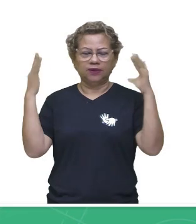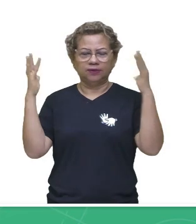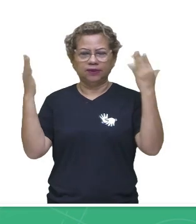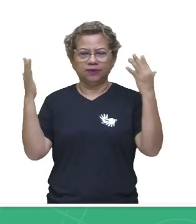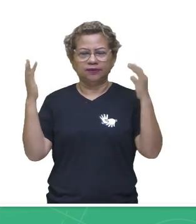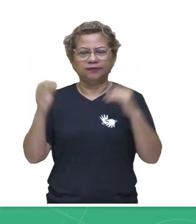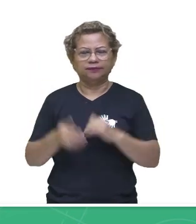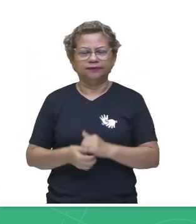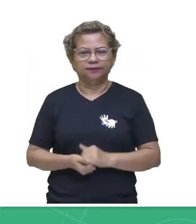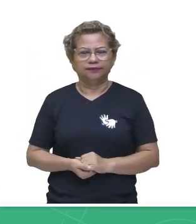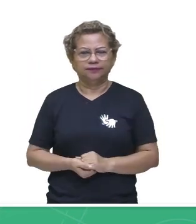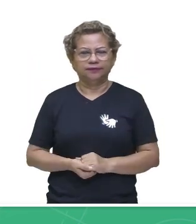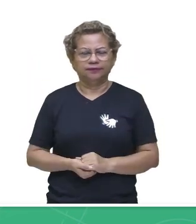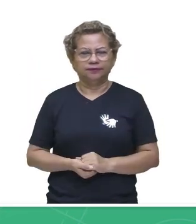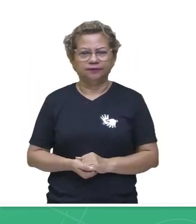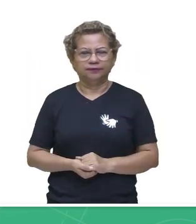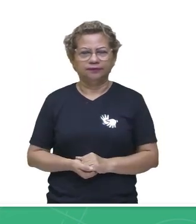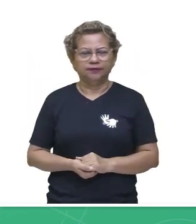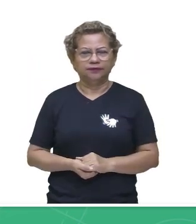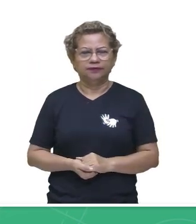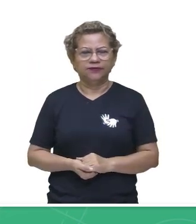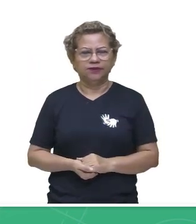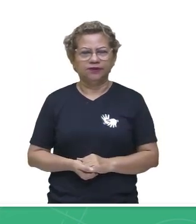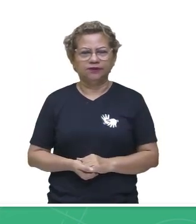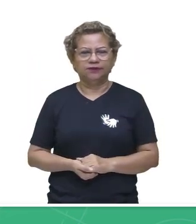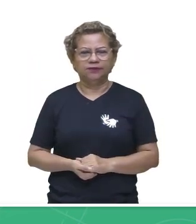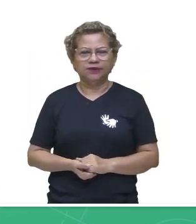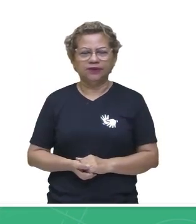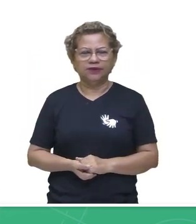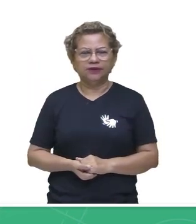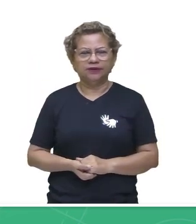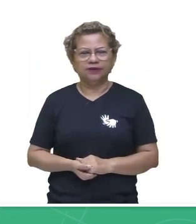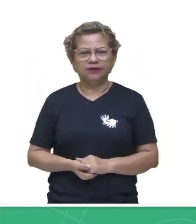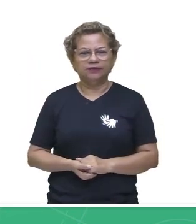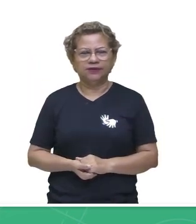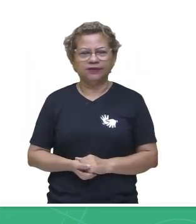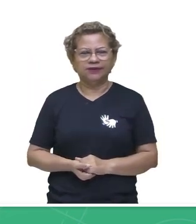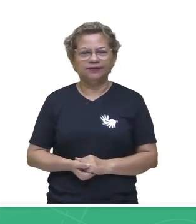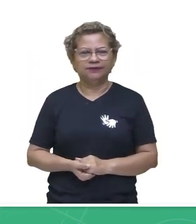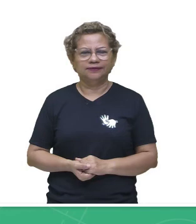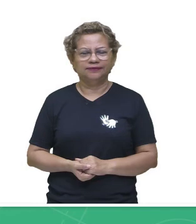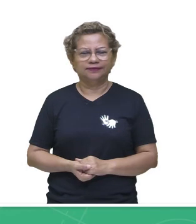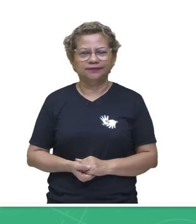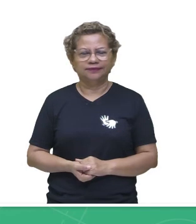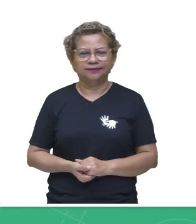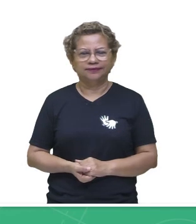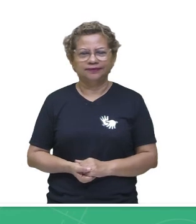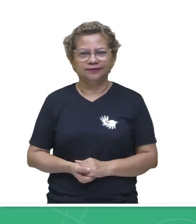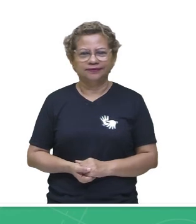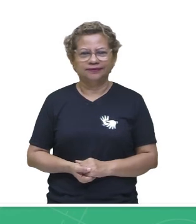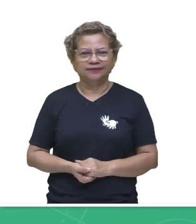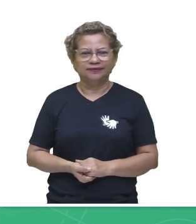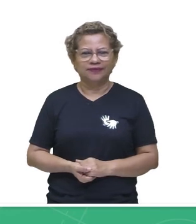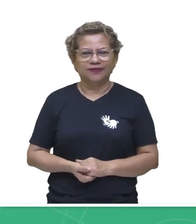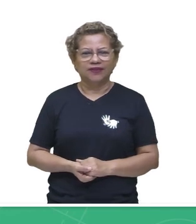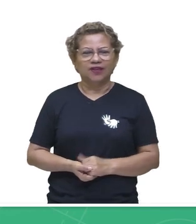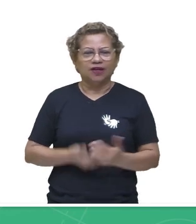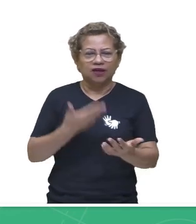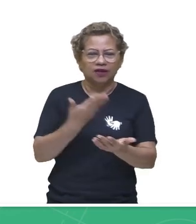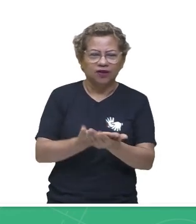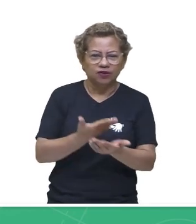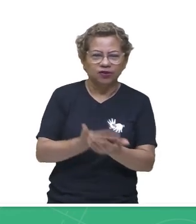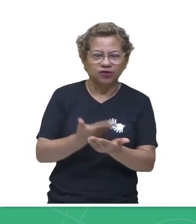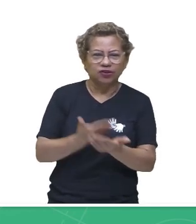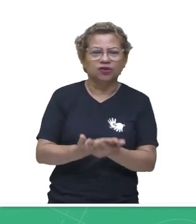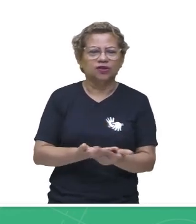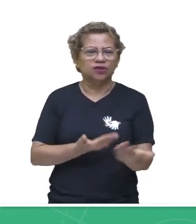E aí nós vamos para o comentário. Vejam lá. Em nossa aula sobre juventude, um